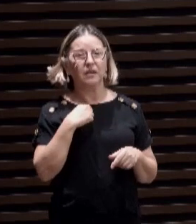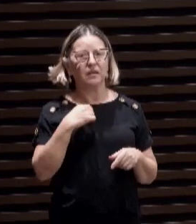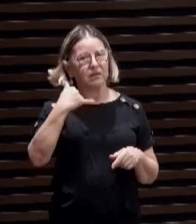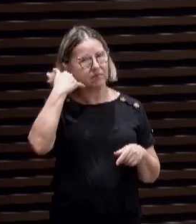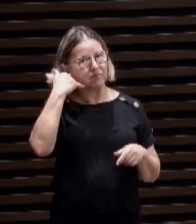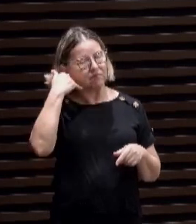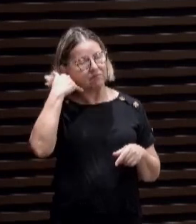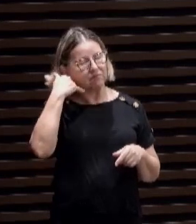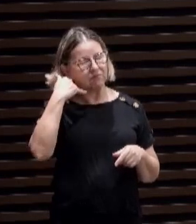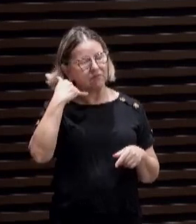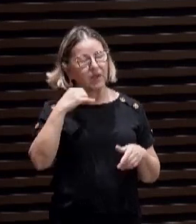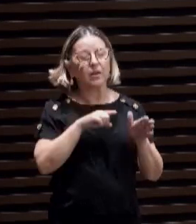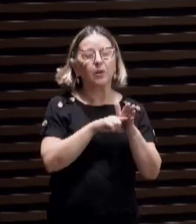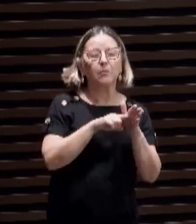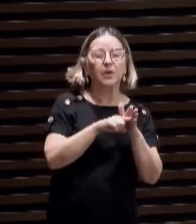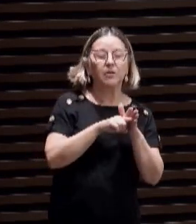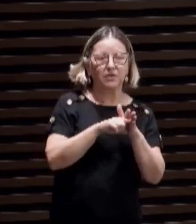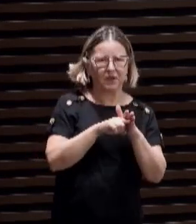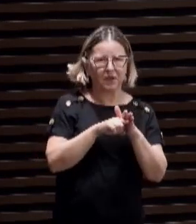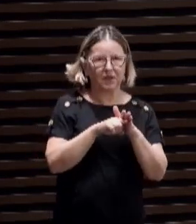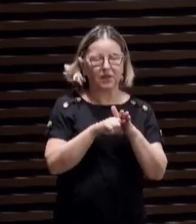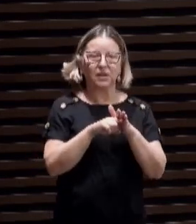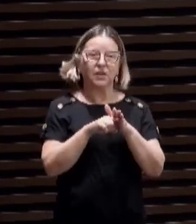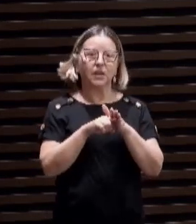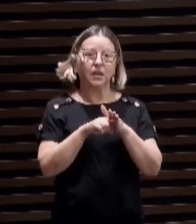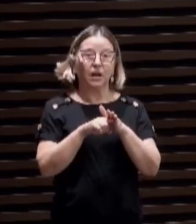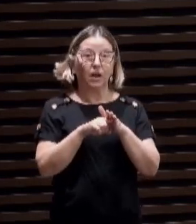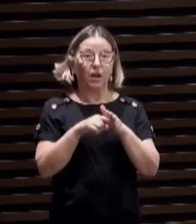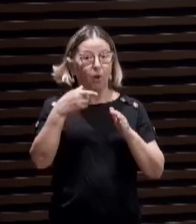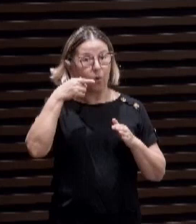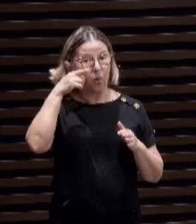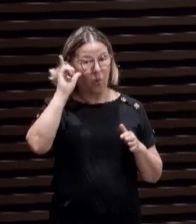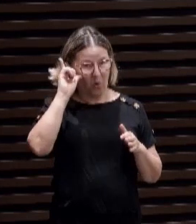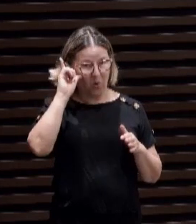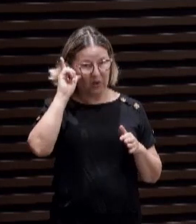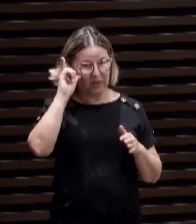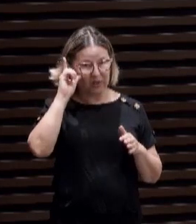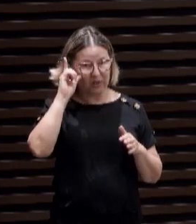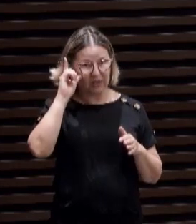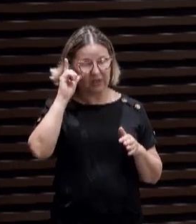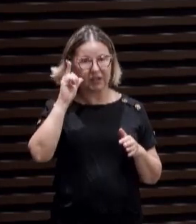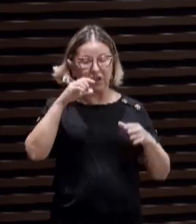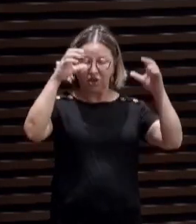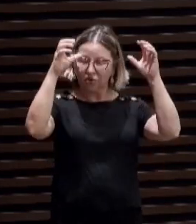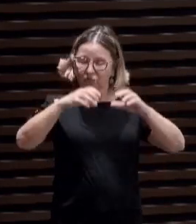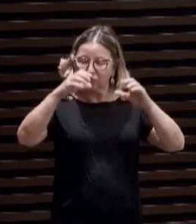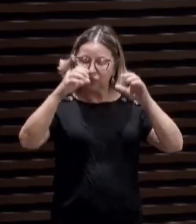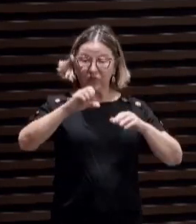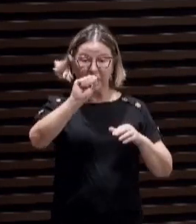com ele no sul da Bahia e a água chegou. Eles tiveram que levantar os móveis lá. Precisamos orar por aquelas